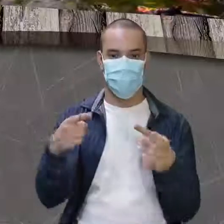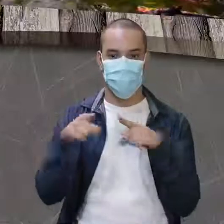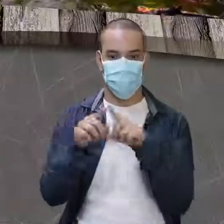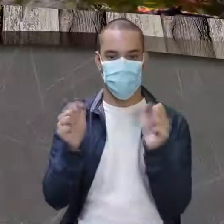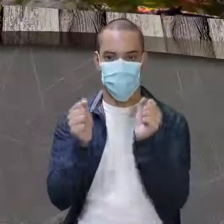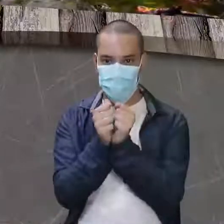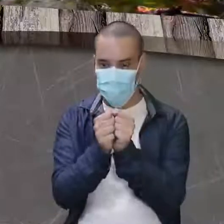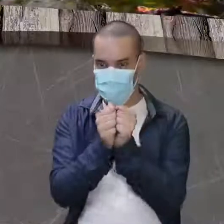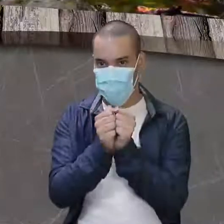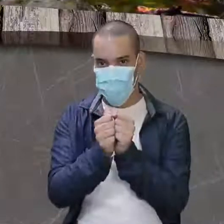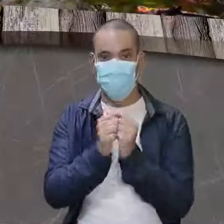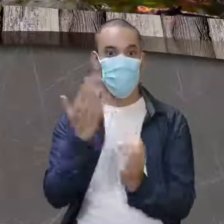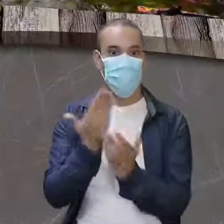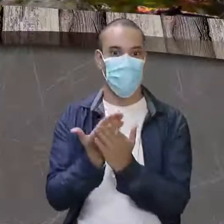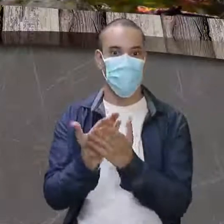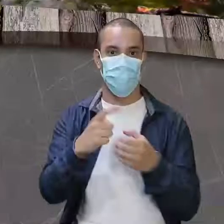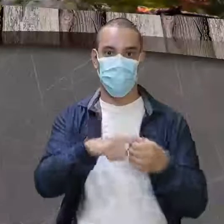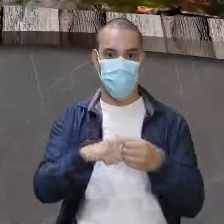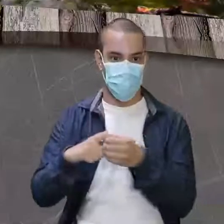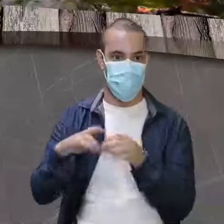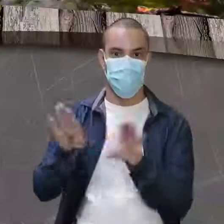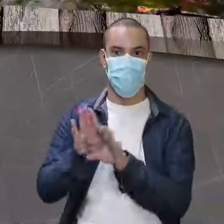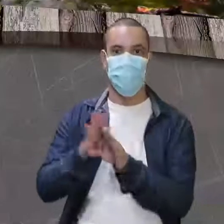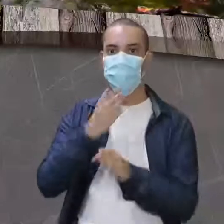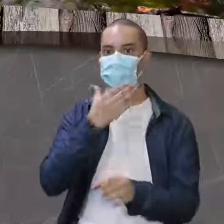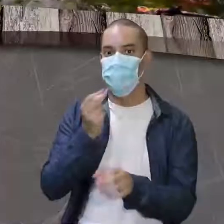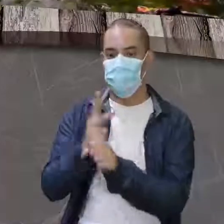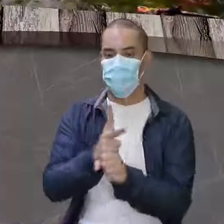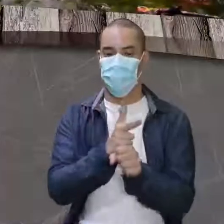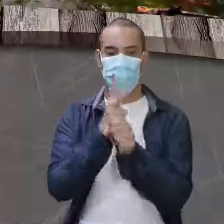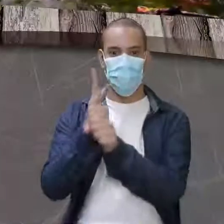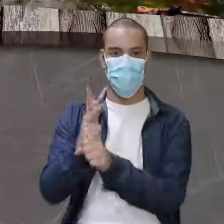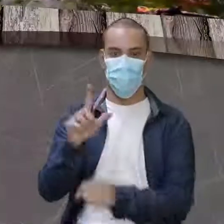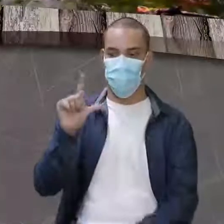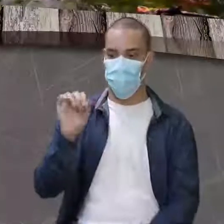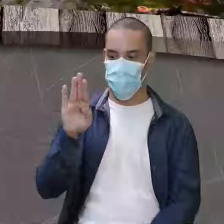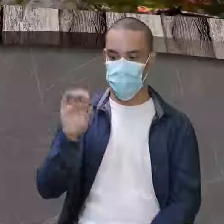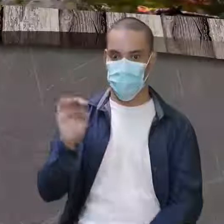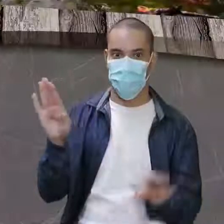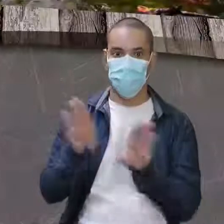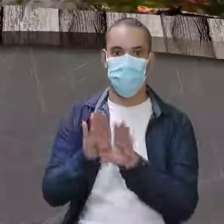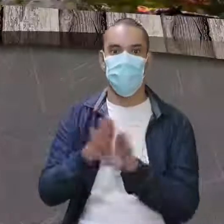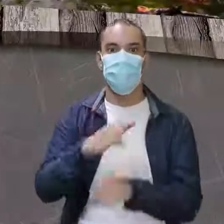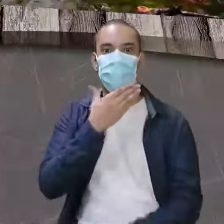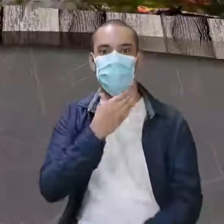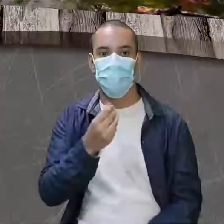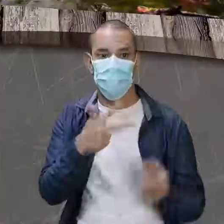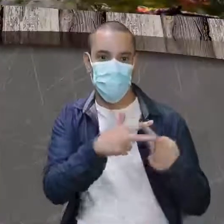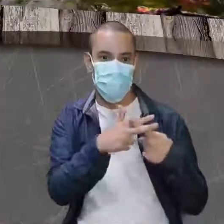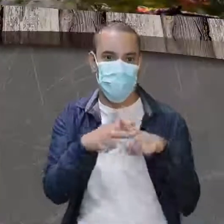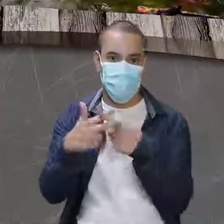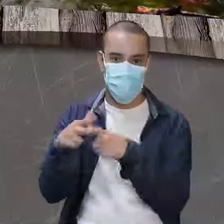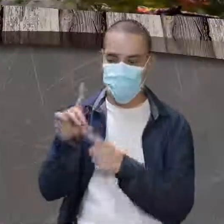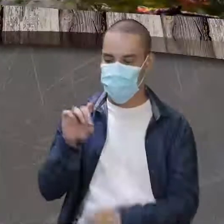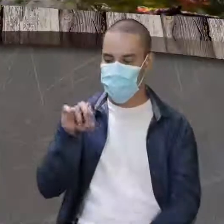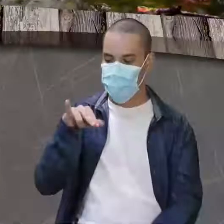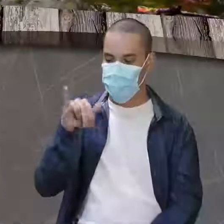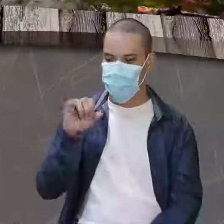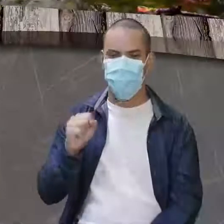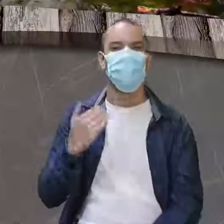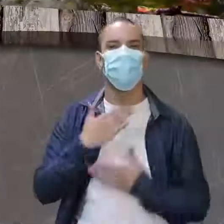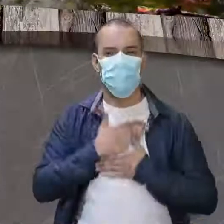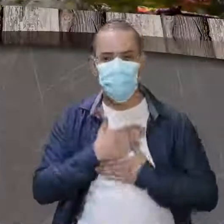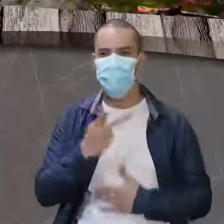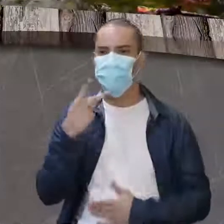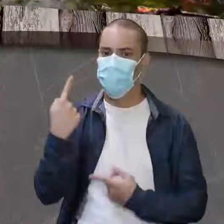conosco, parceiraço aqui, junto com o nosso produtor Lobo, junto com o nosso querido Denis. Eu gosto de falar e falo mesmo,